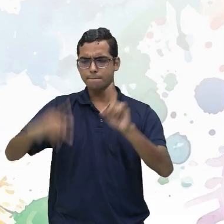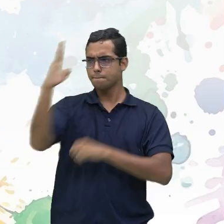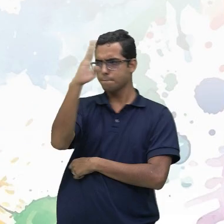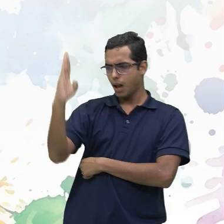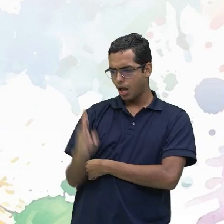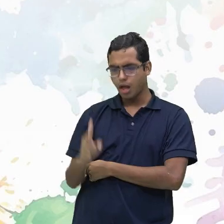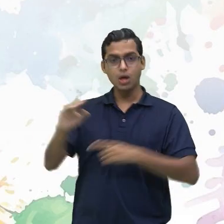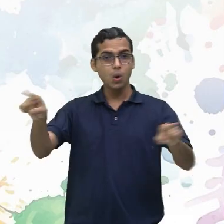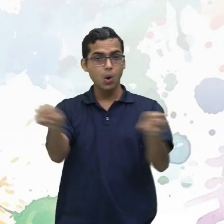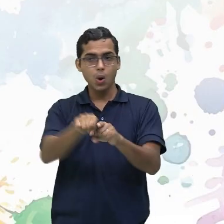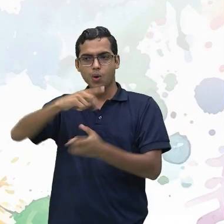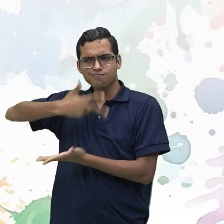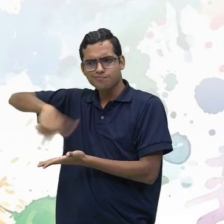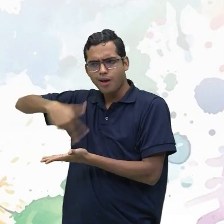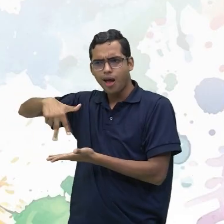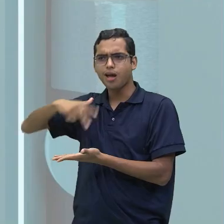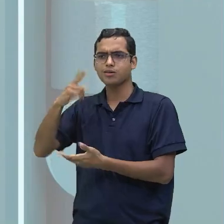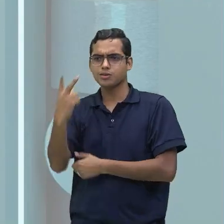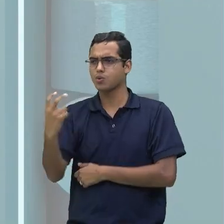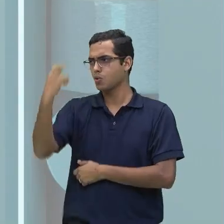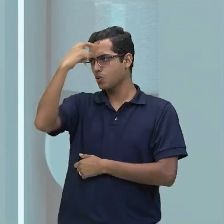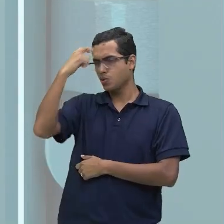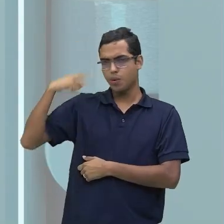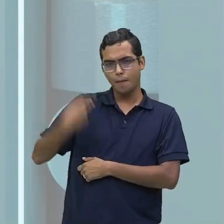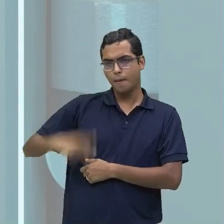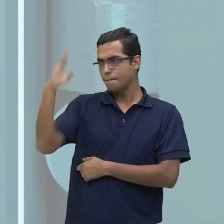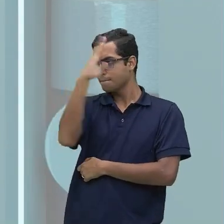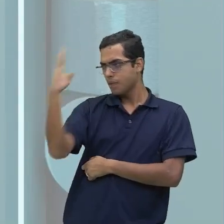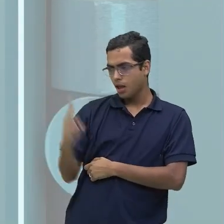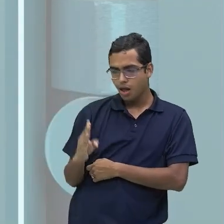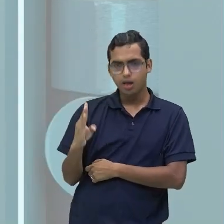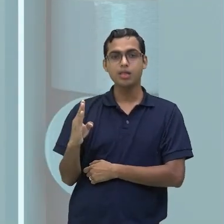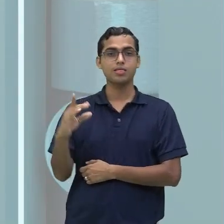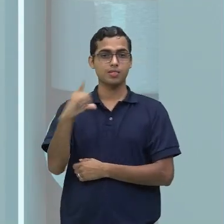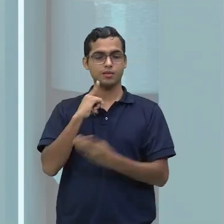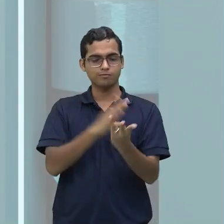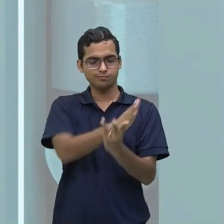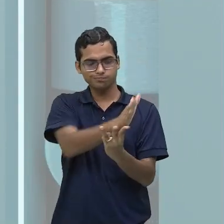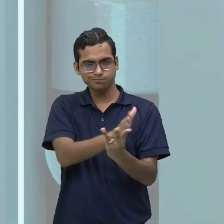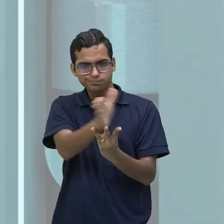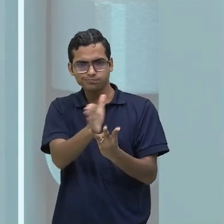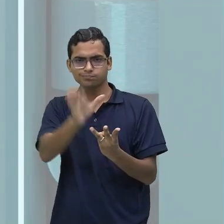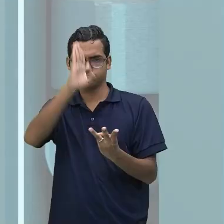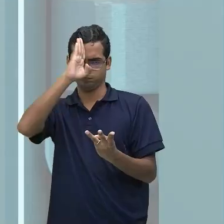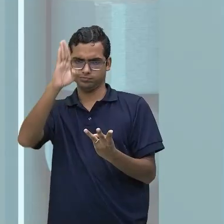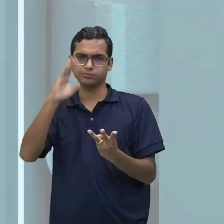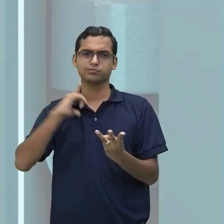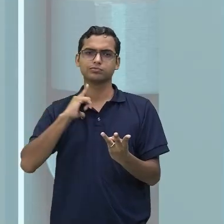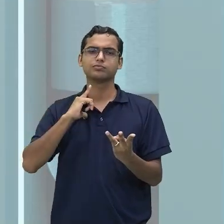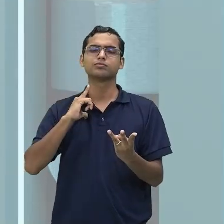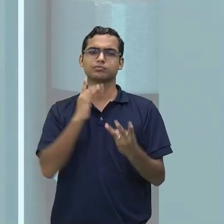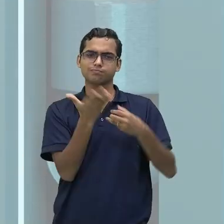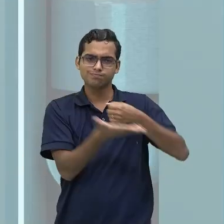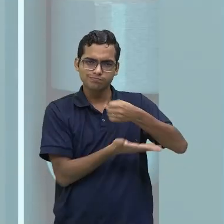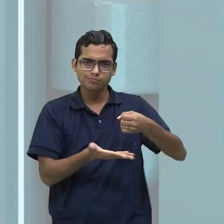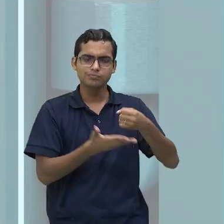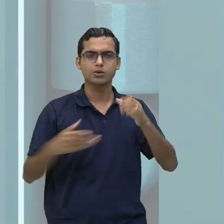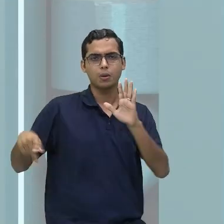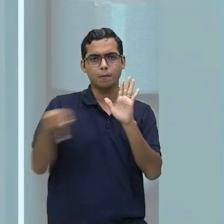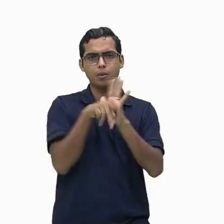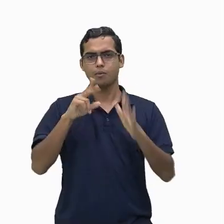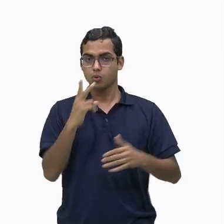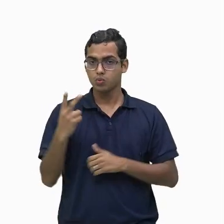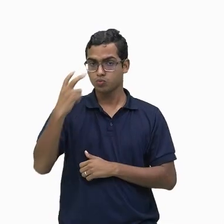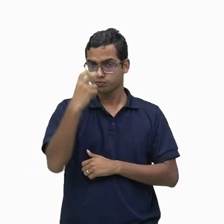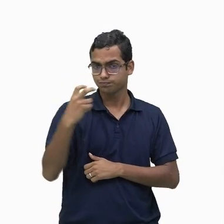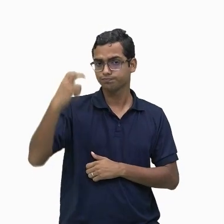das nossas danças brasileiras, nós vamos ter 3 matrizes principais que são o berço do que forma a nossa cultura.